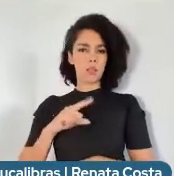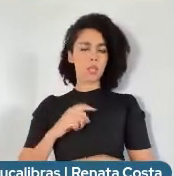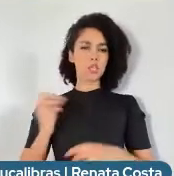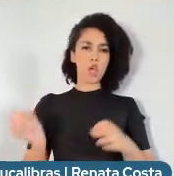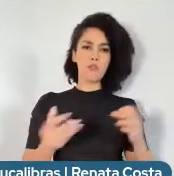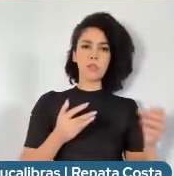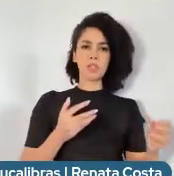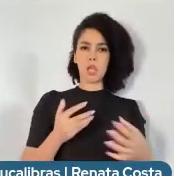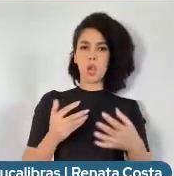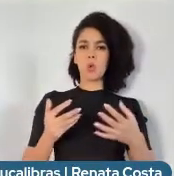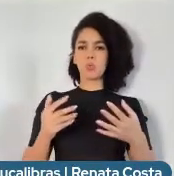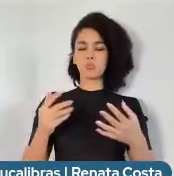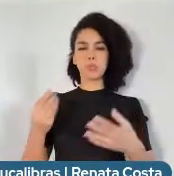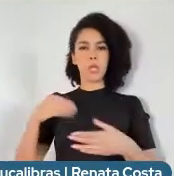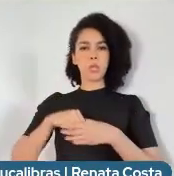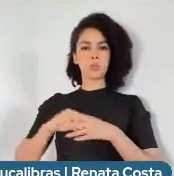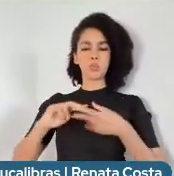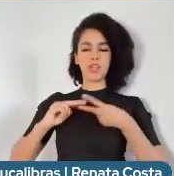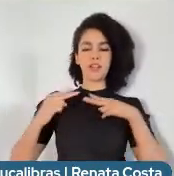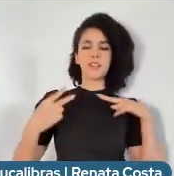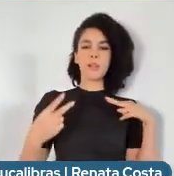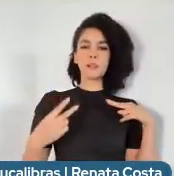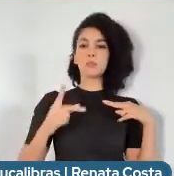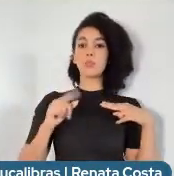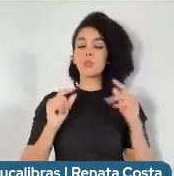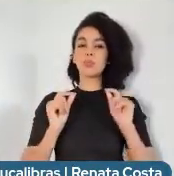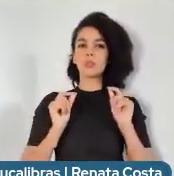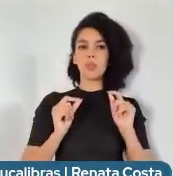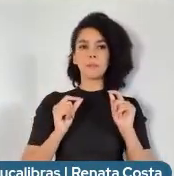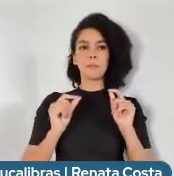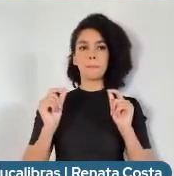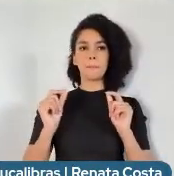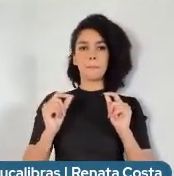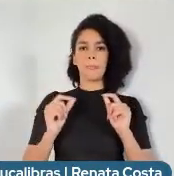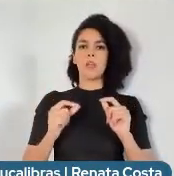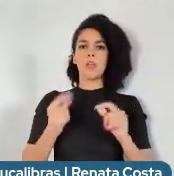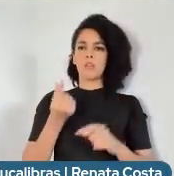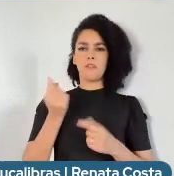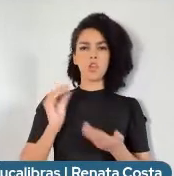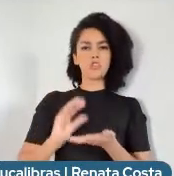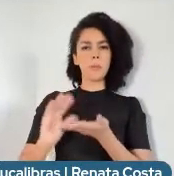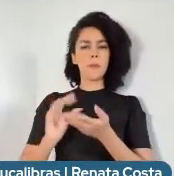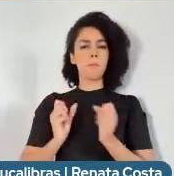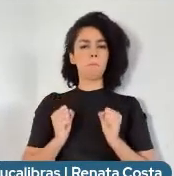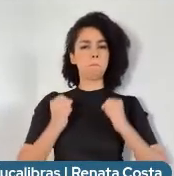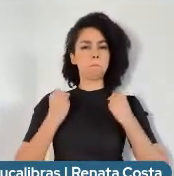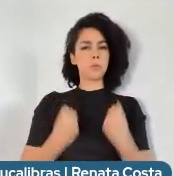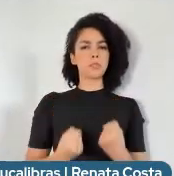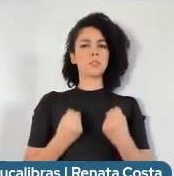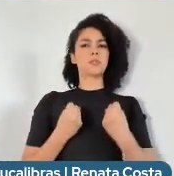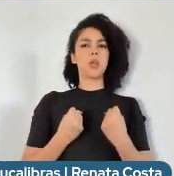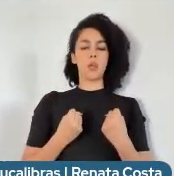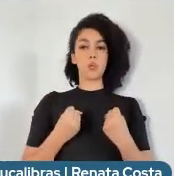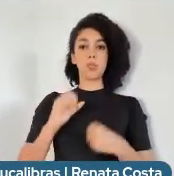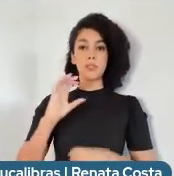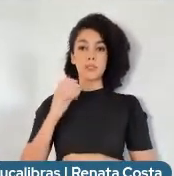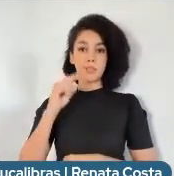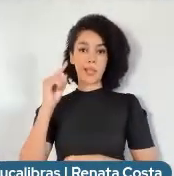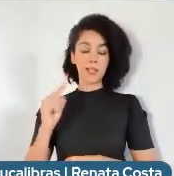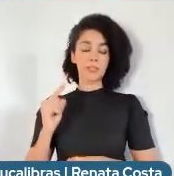DNA, que é uma lógica de um investimento pesado e maciço em ciência e tecnologia, né? Um